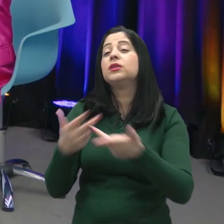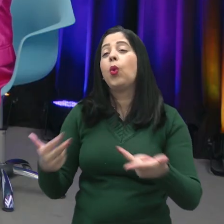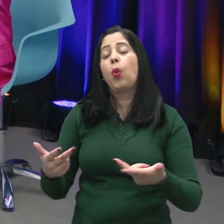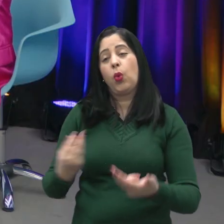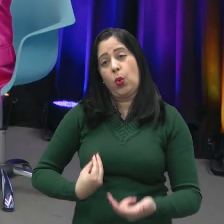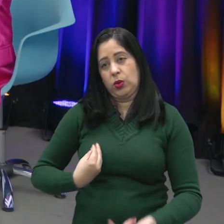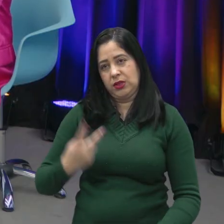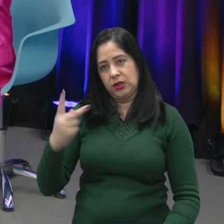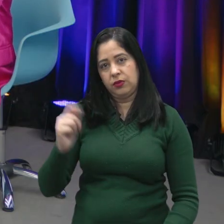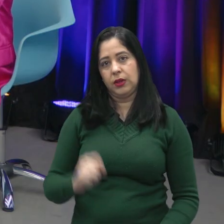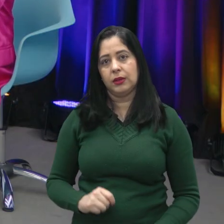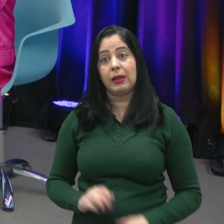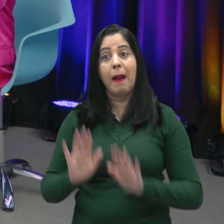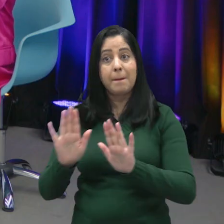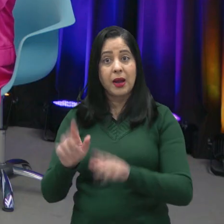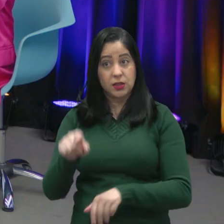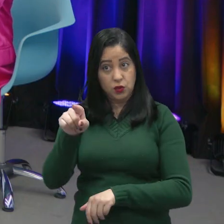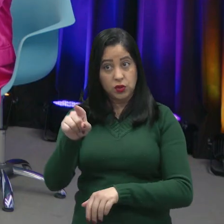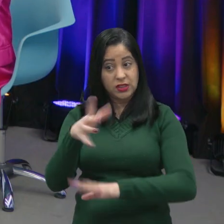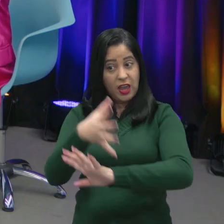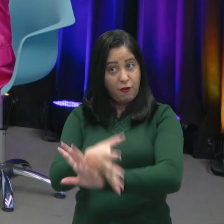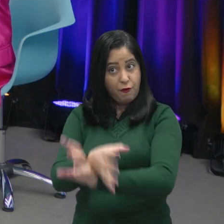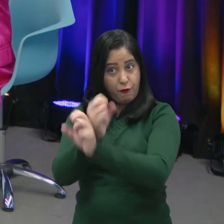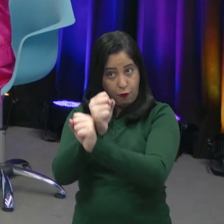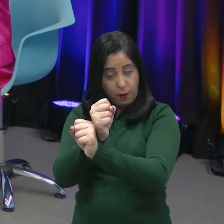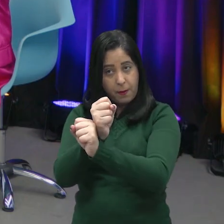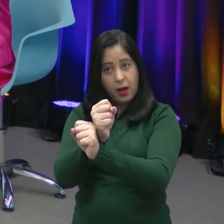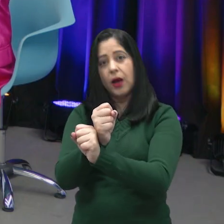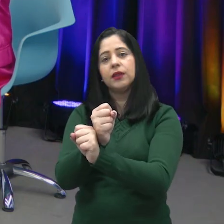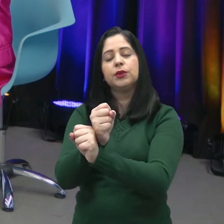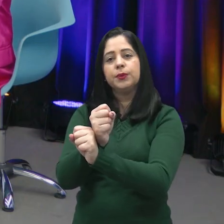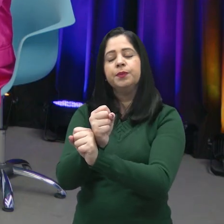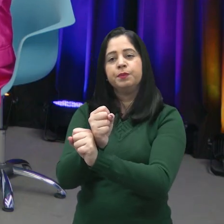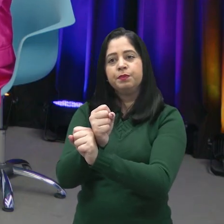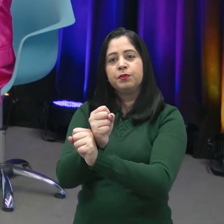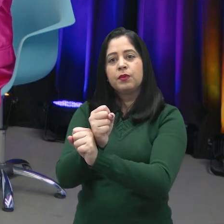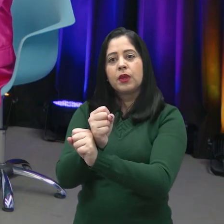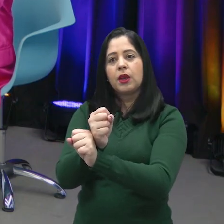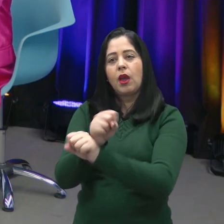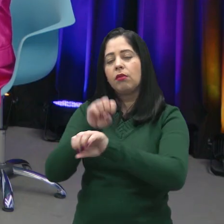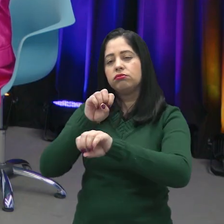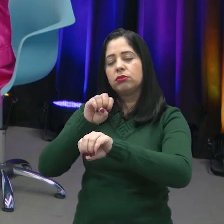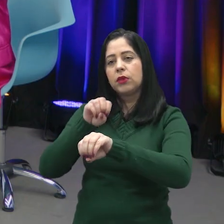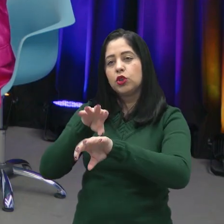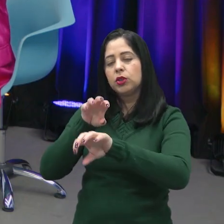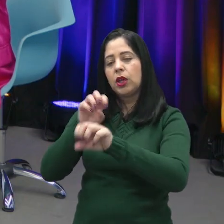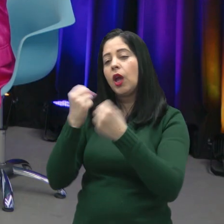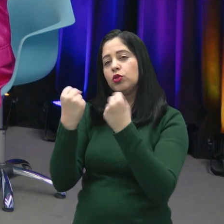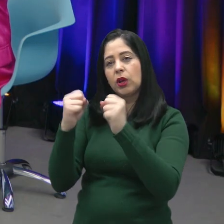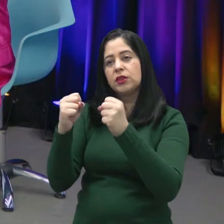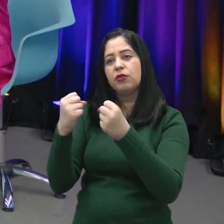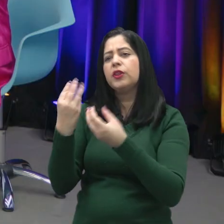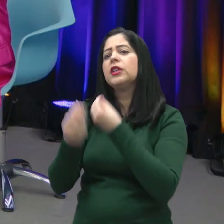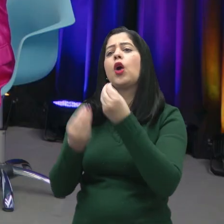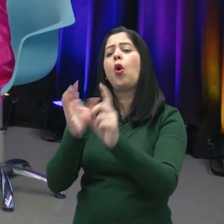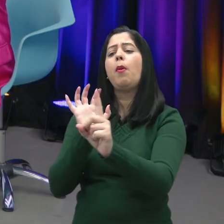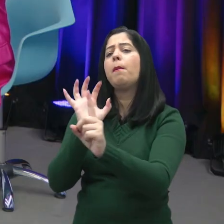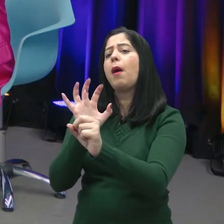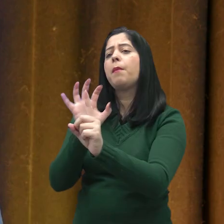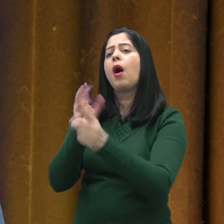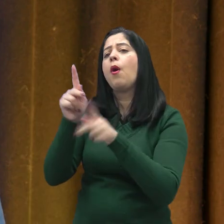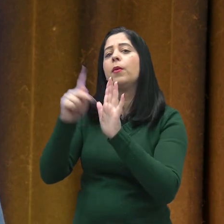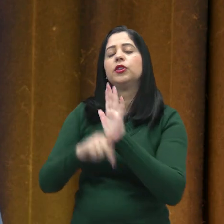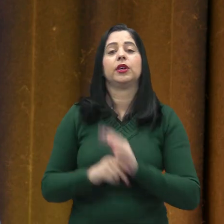E fala pra gente, como que a sua formação como educação física impacta hoje os seus projetos? Meu pai, como profissional de